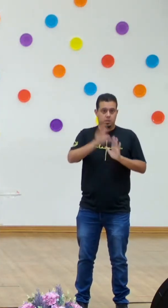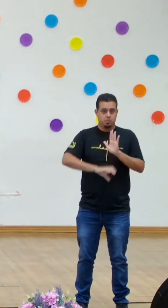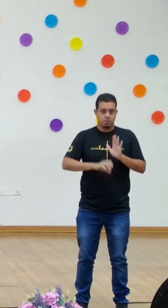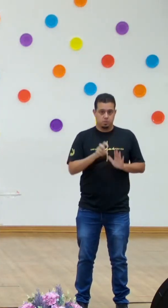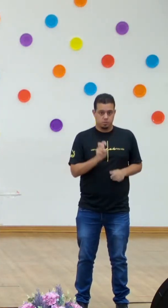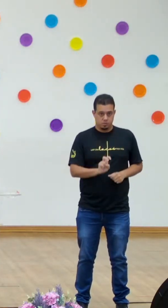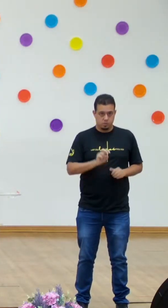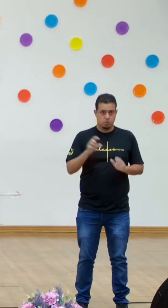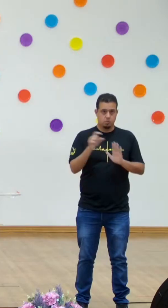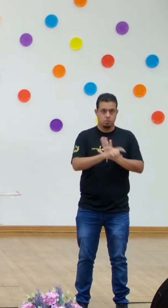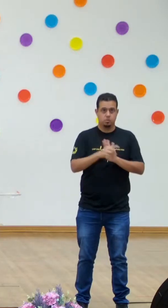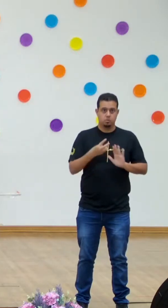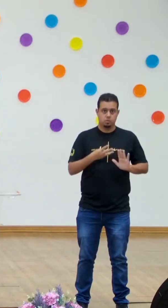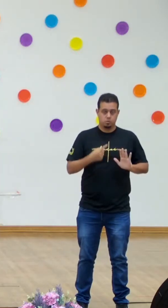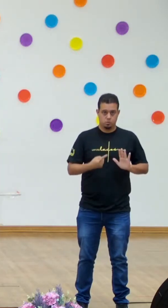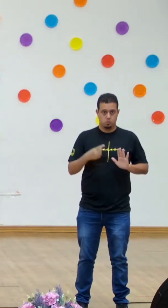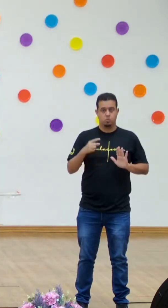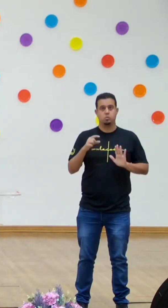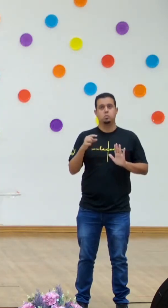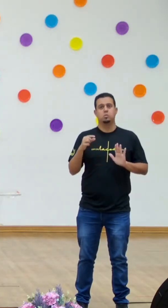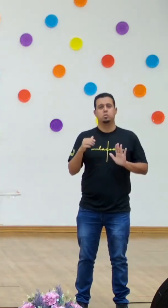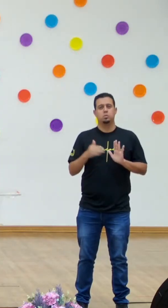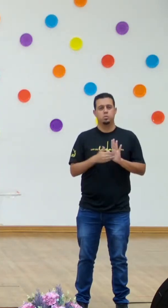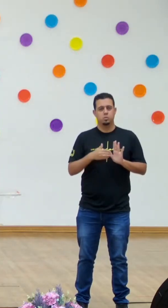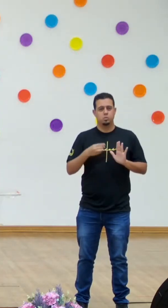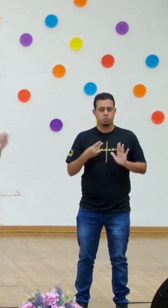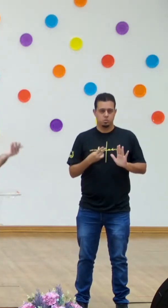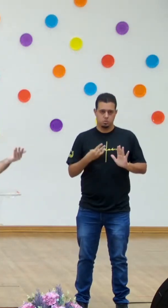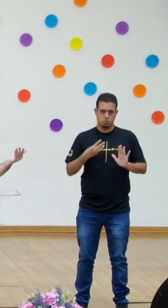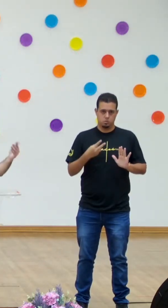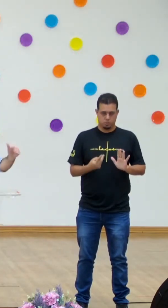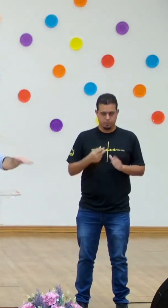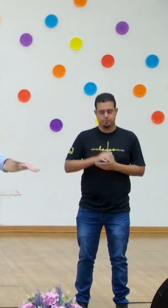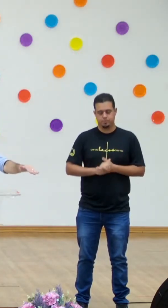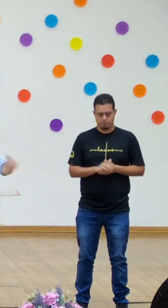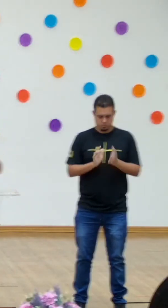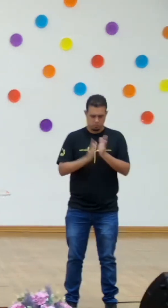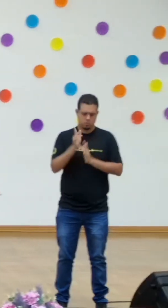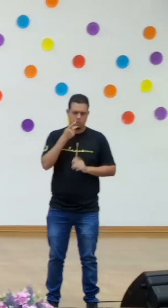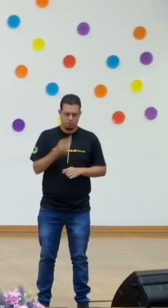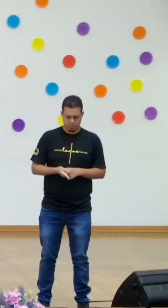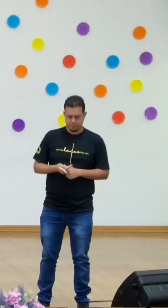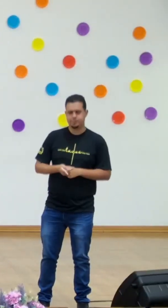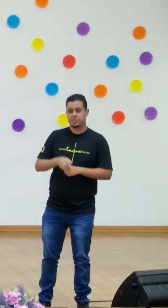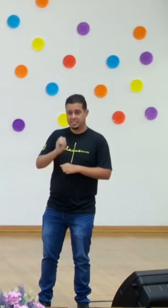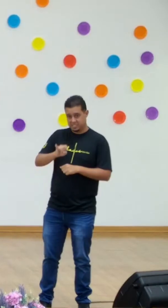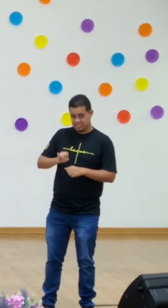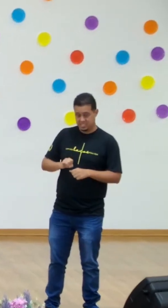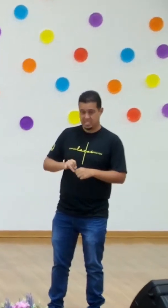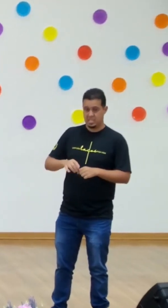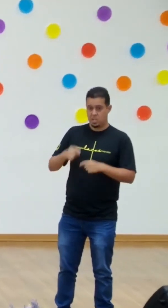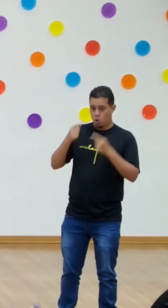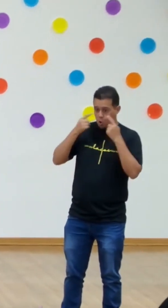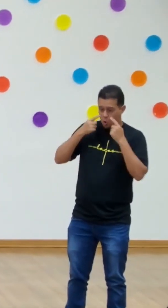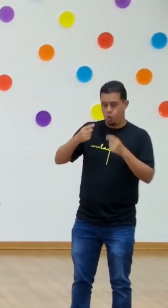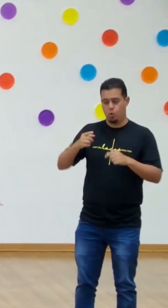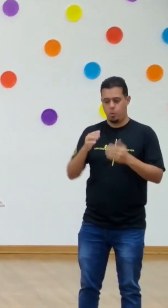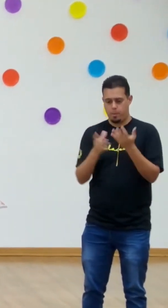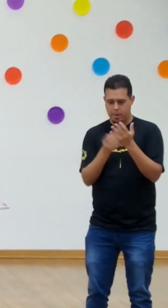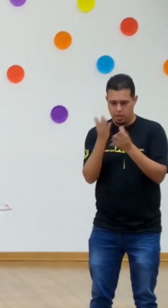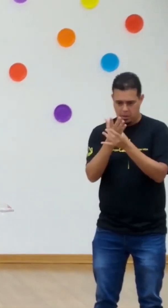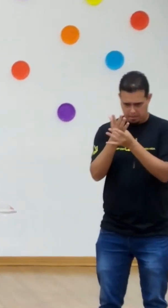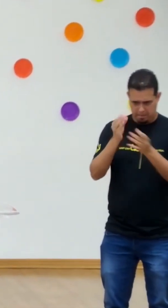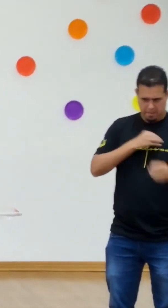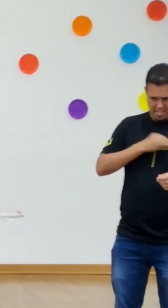5, 31 e 32. Depois de Jesus falar, se o teu olho te faz pecar, arranca, se tua mão te faz pecar, arranca, ele fala assim, Mateus 5,